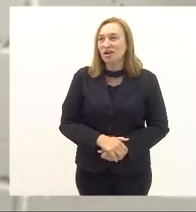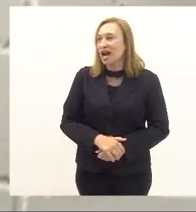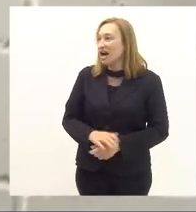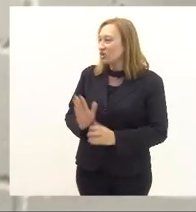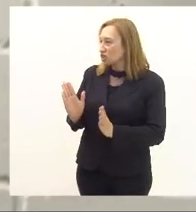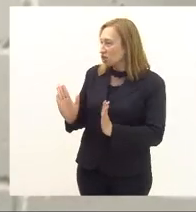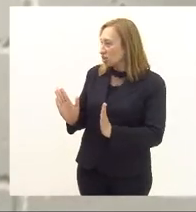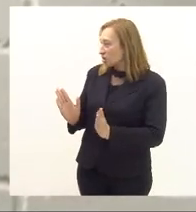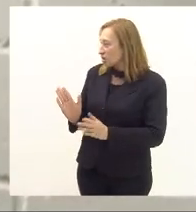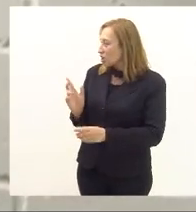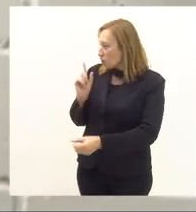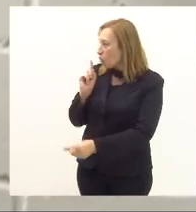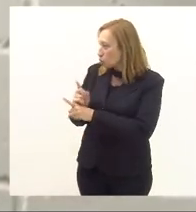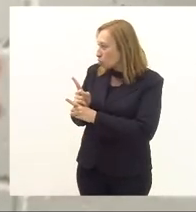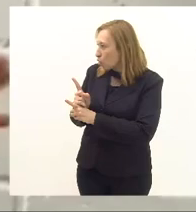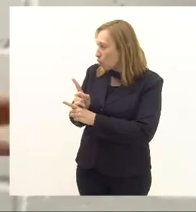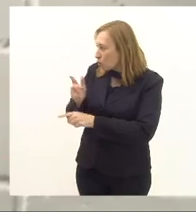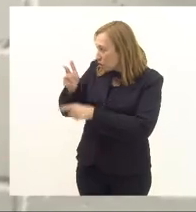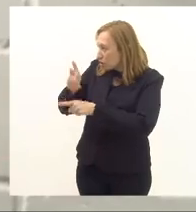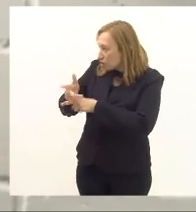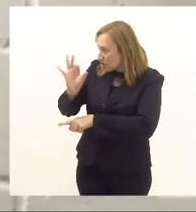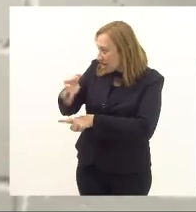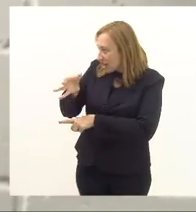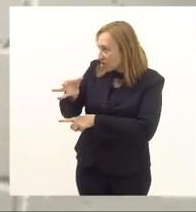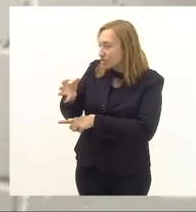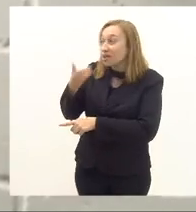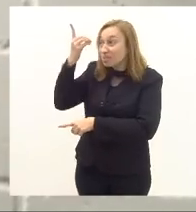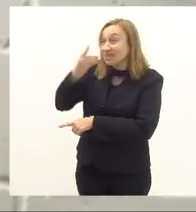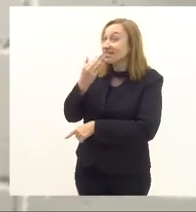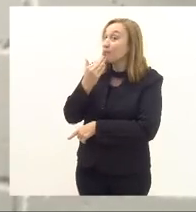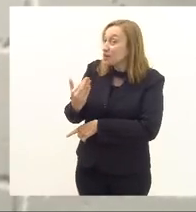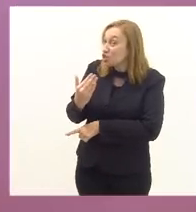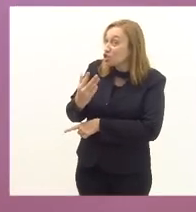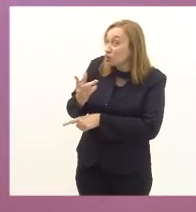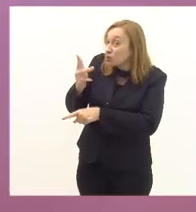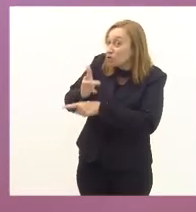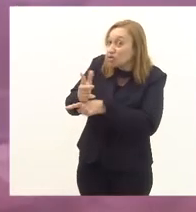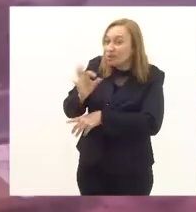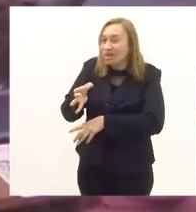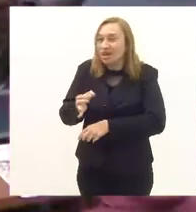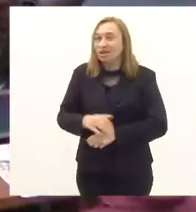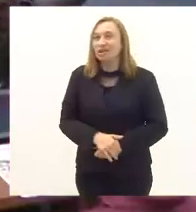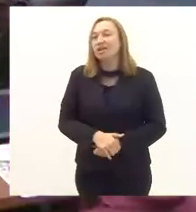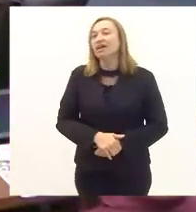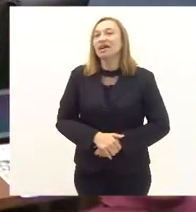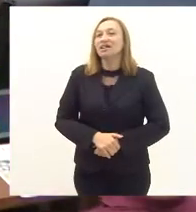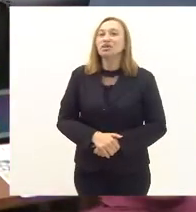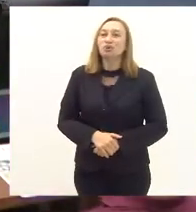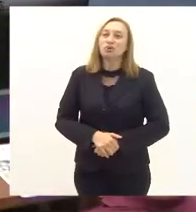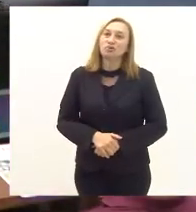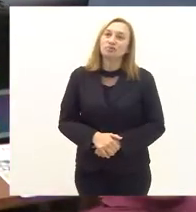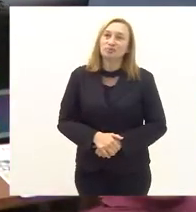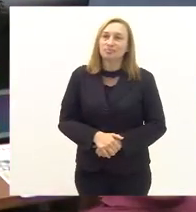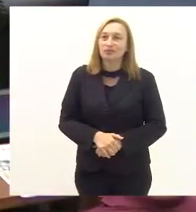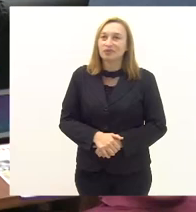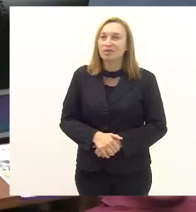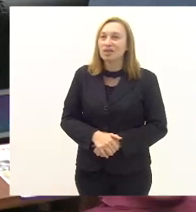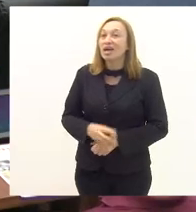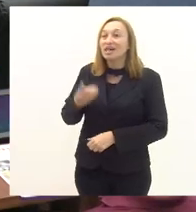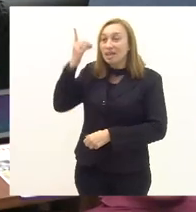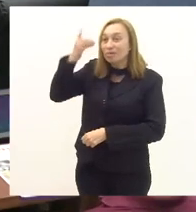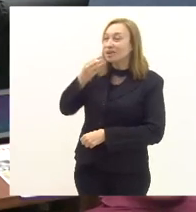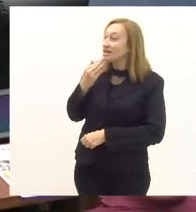humana de verdade, não meter fora do planeta. Eu venho da maré, né?